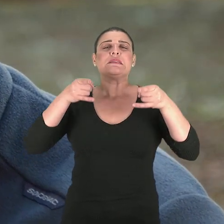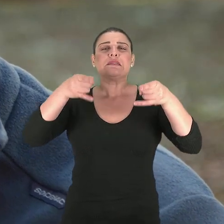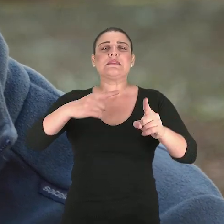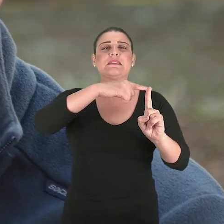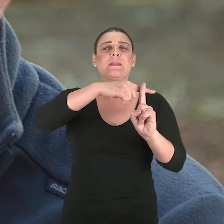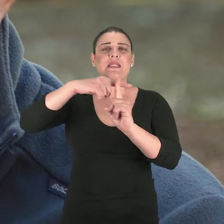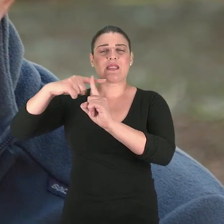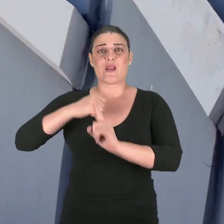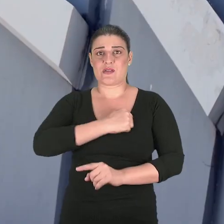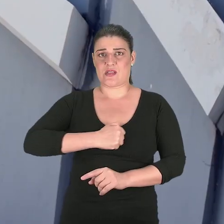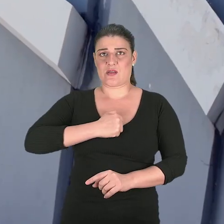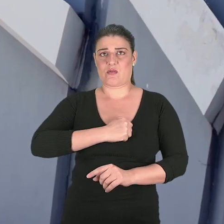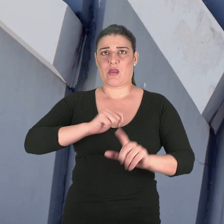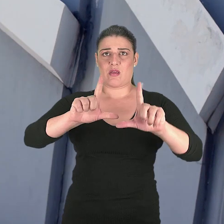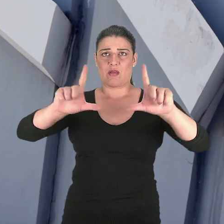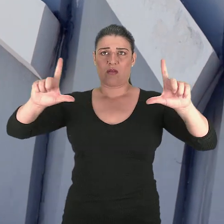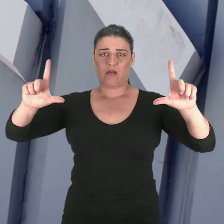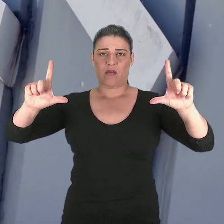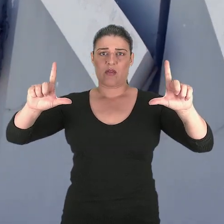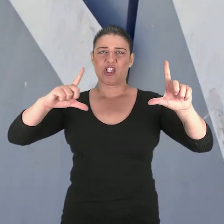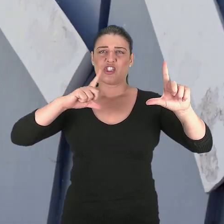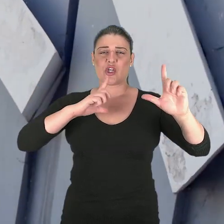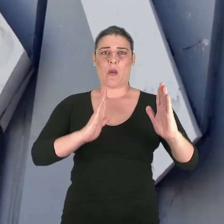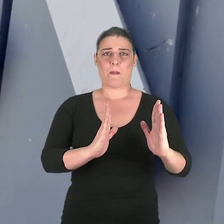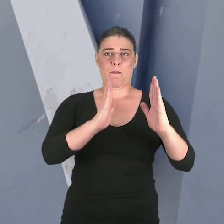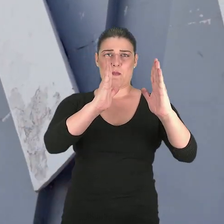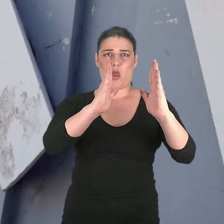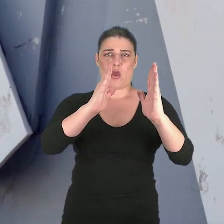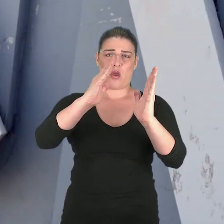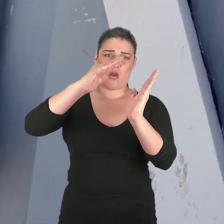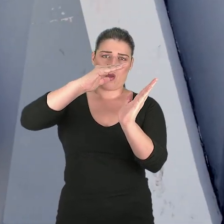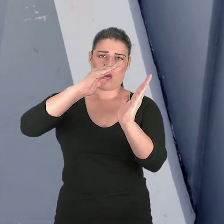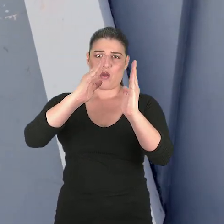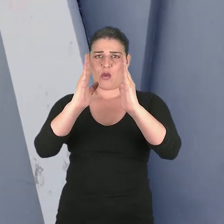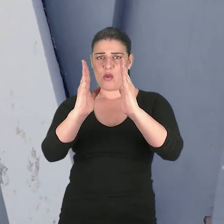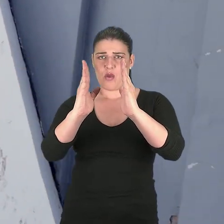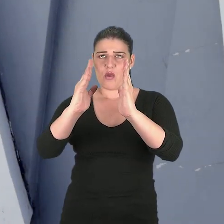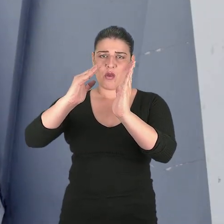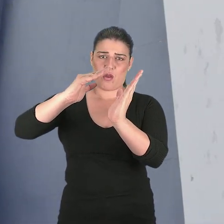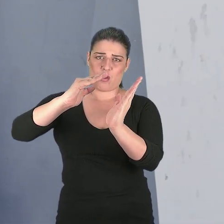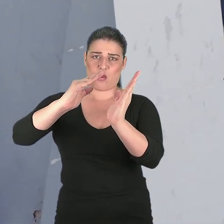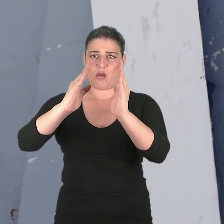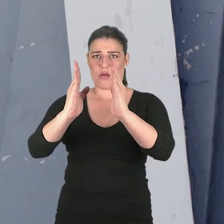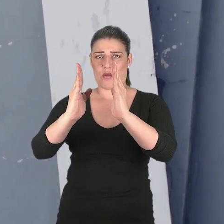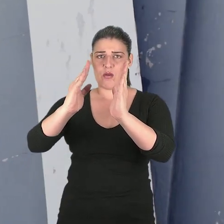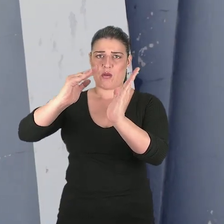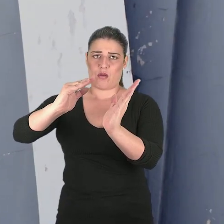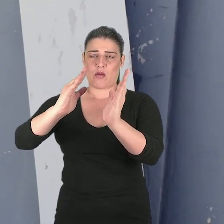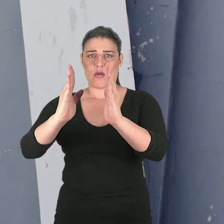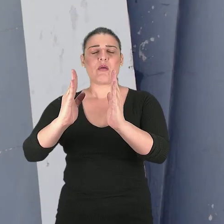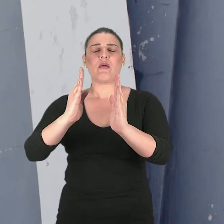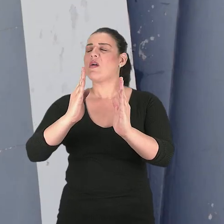da Saudade também, um painel daqueles blocos, sai da vertical, fica na horizontal e retorna, né, dando